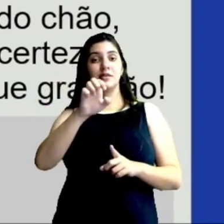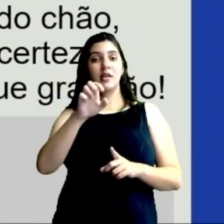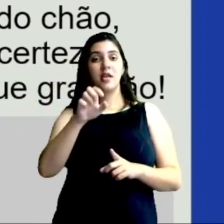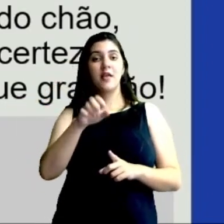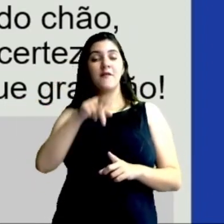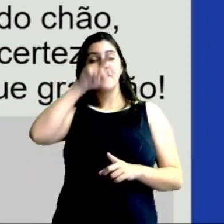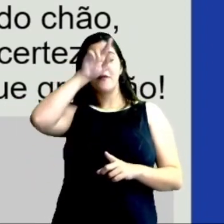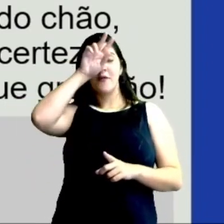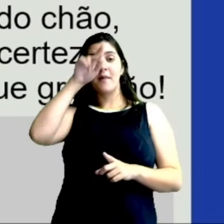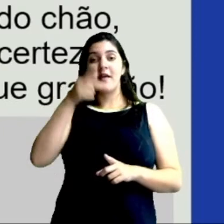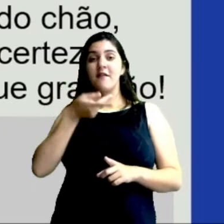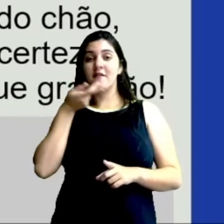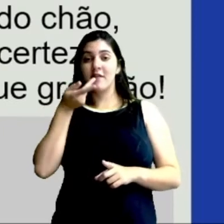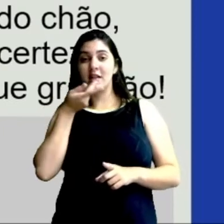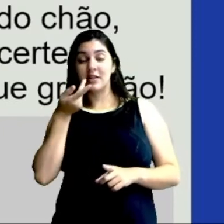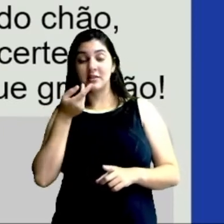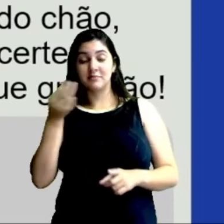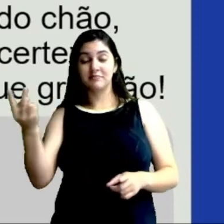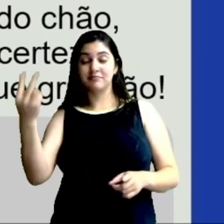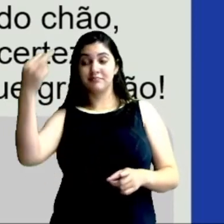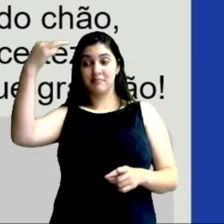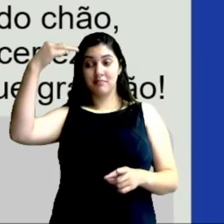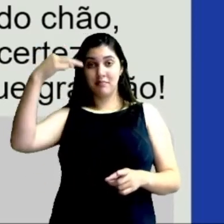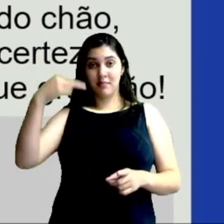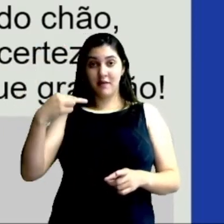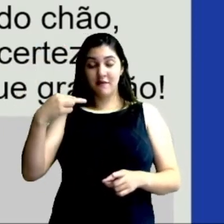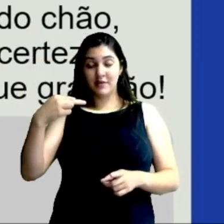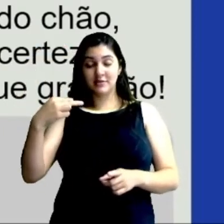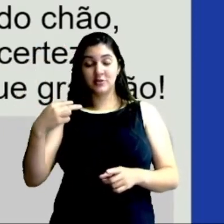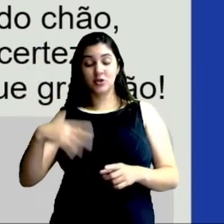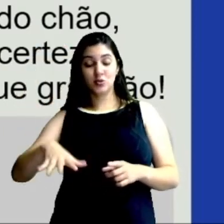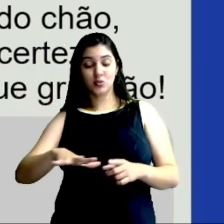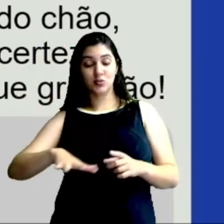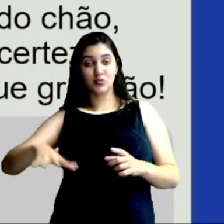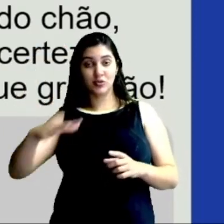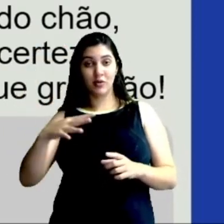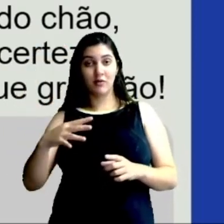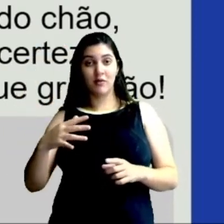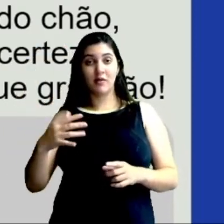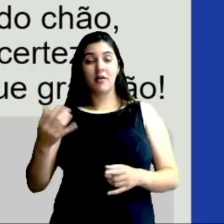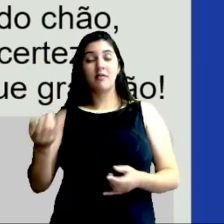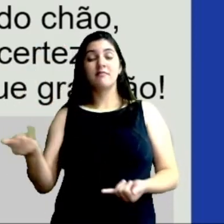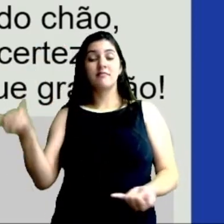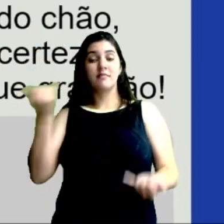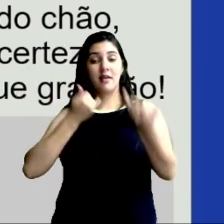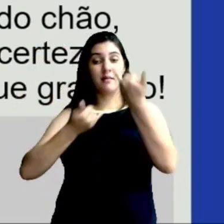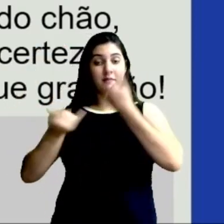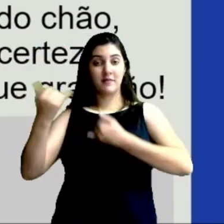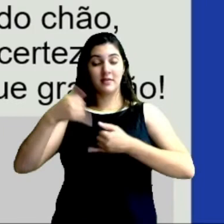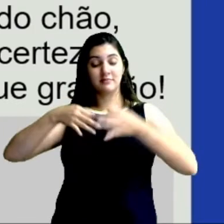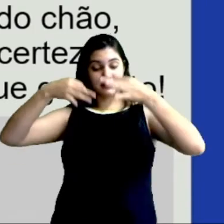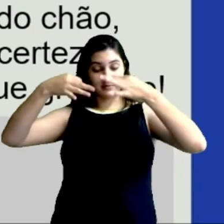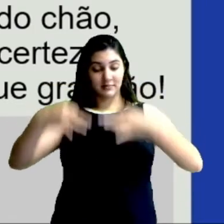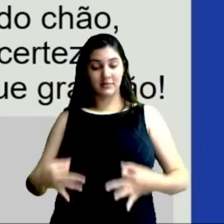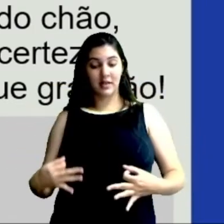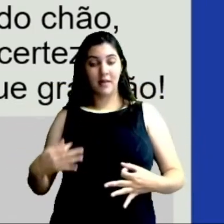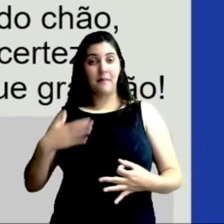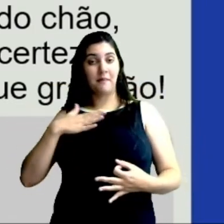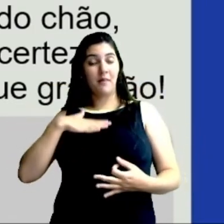formiga falasse e me visse do chão e a dizer com certeza